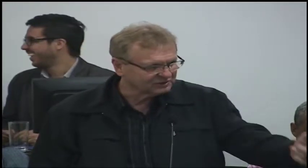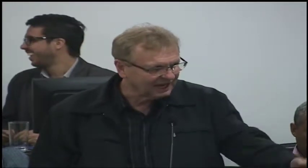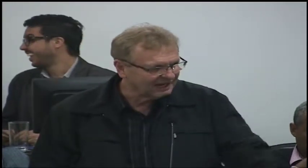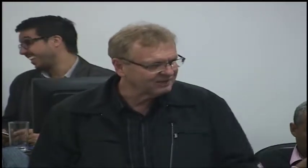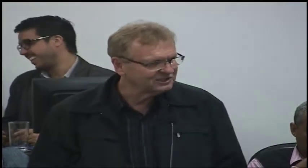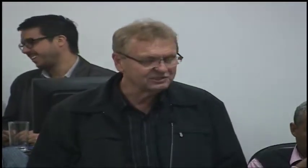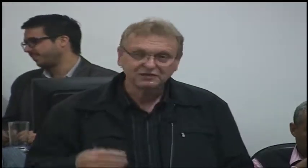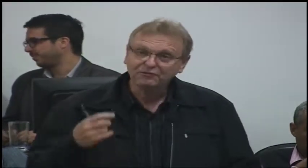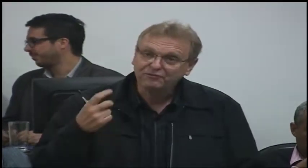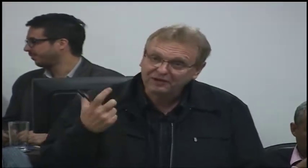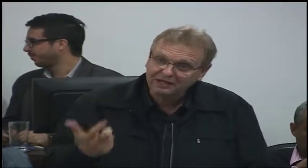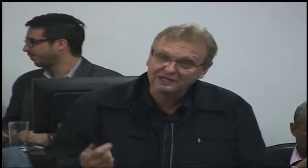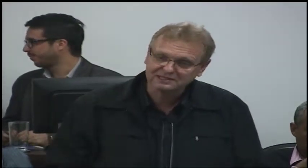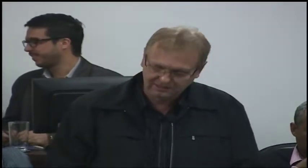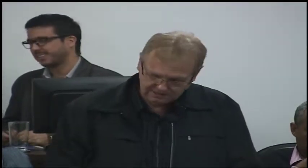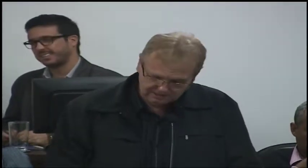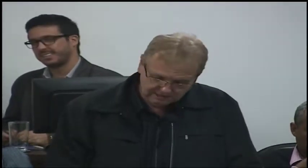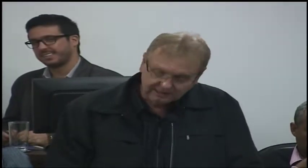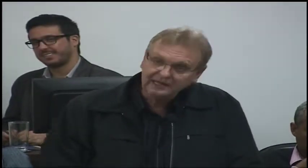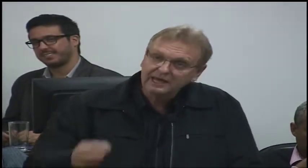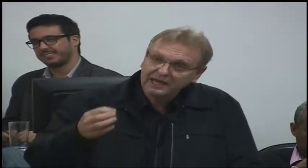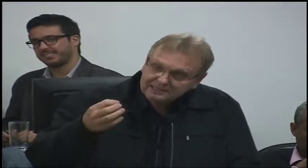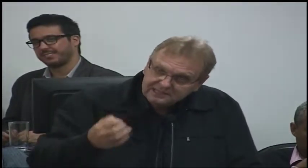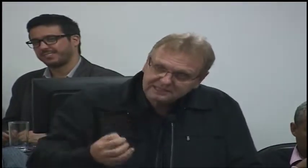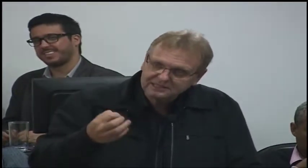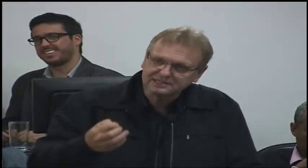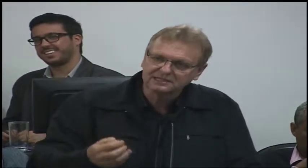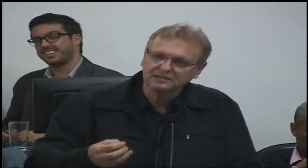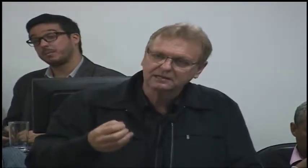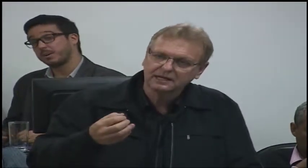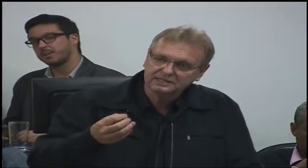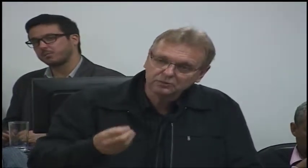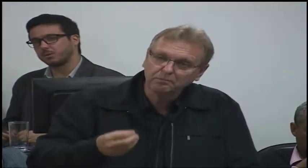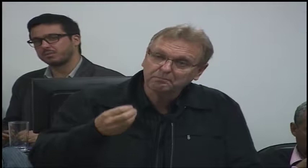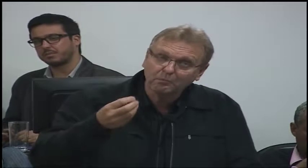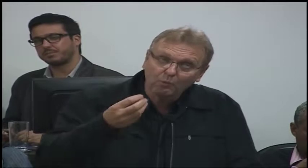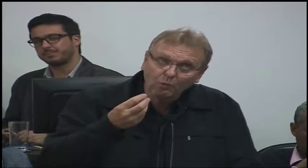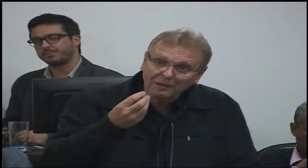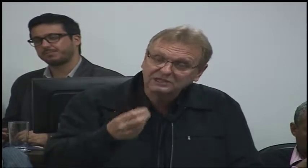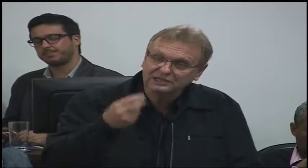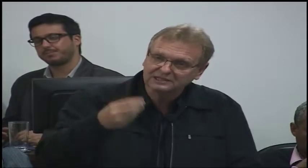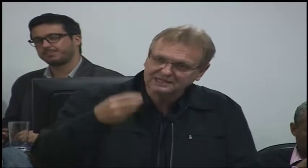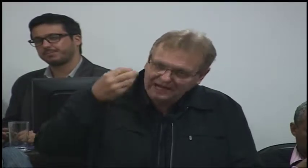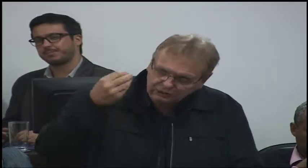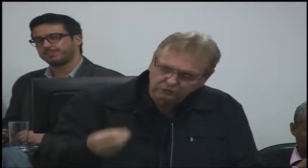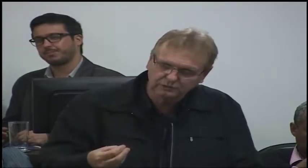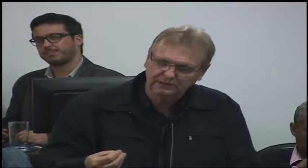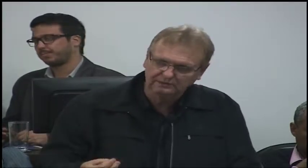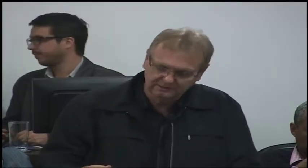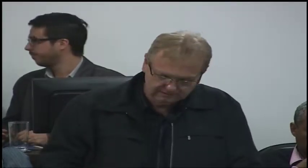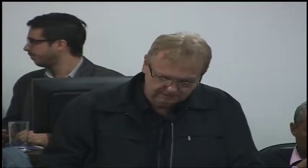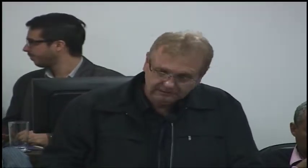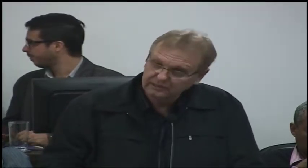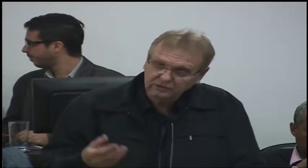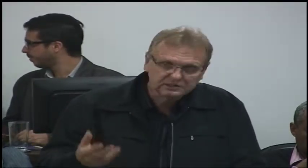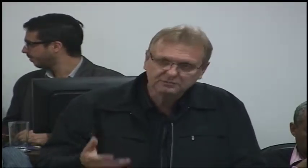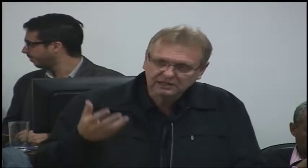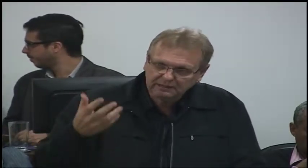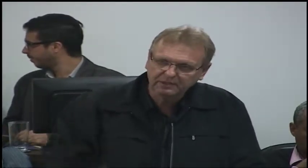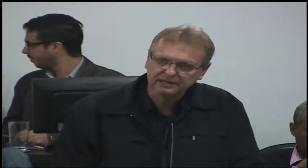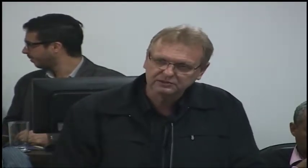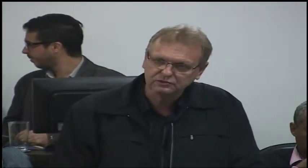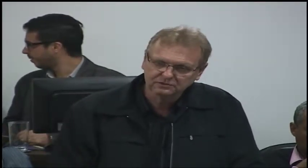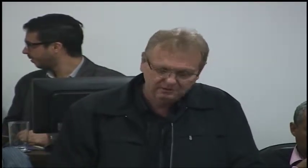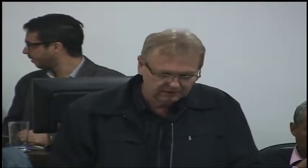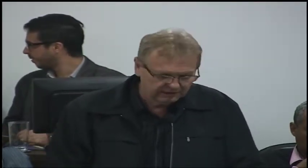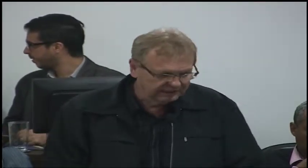do Alzheimer. A gente fica feliz que existe sim, existe uma chance de ajuda. E nós estamos aqui